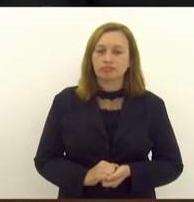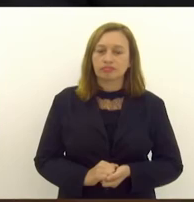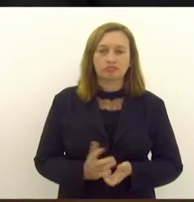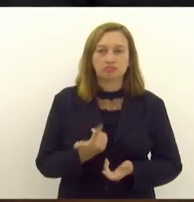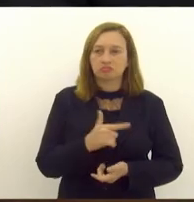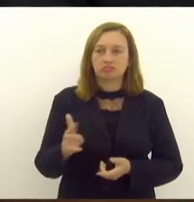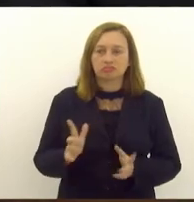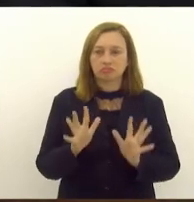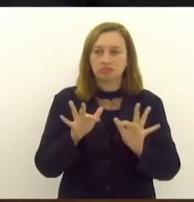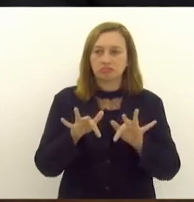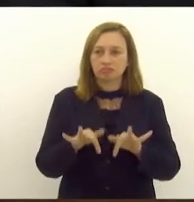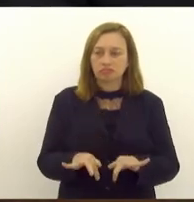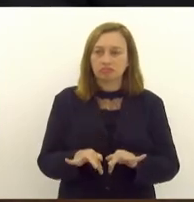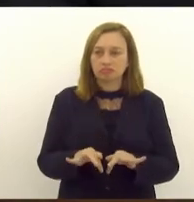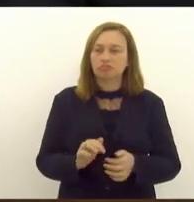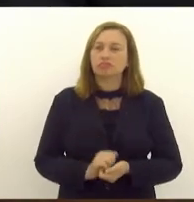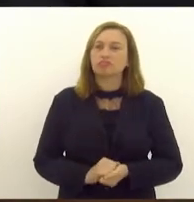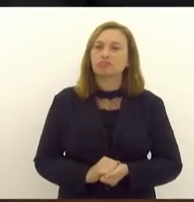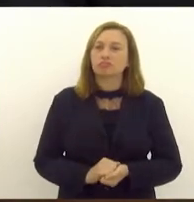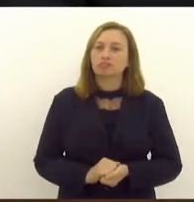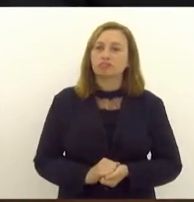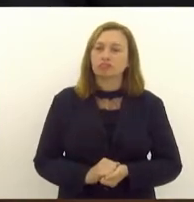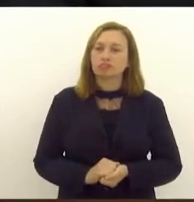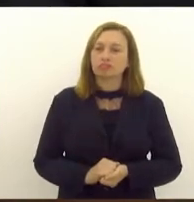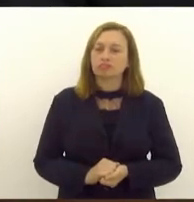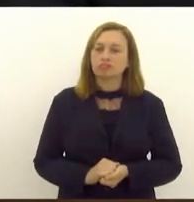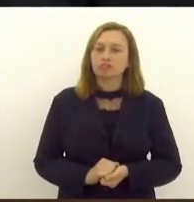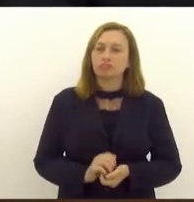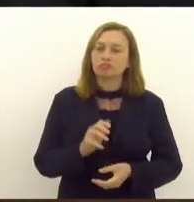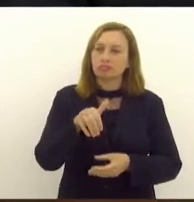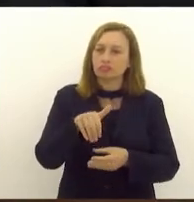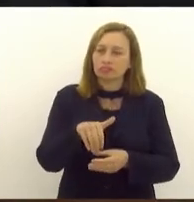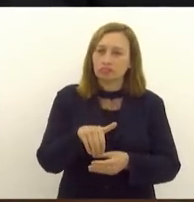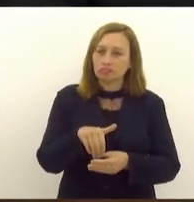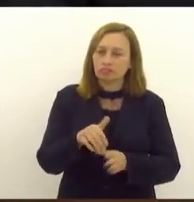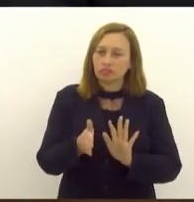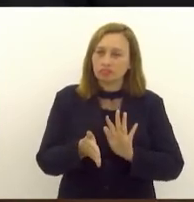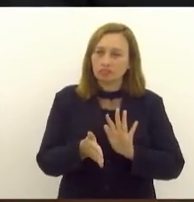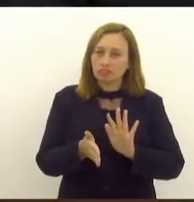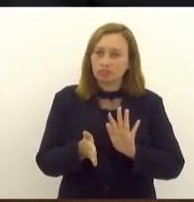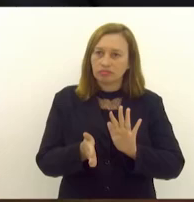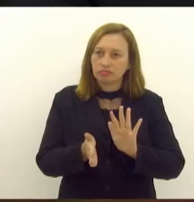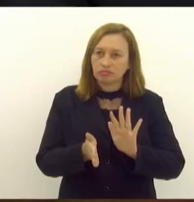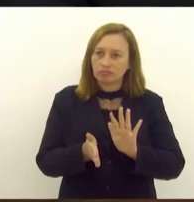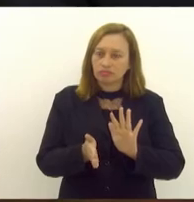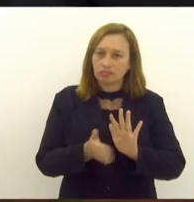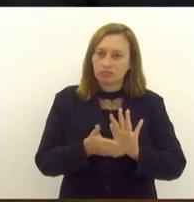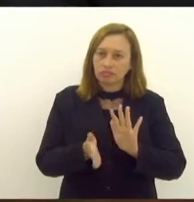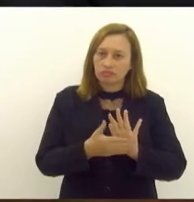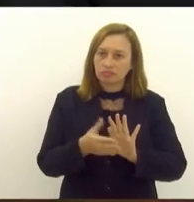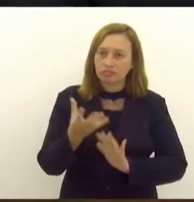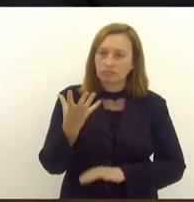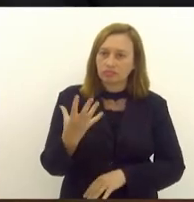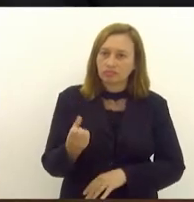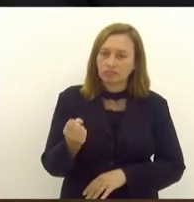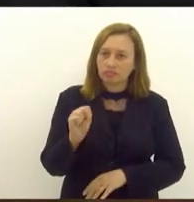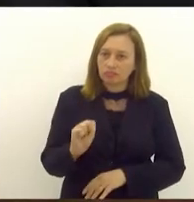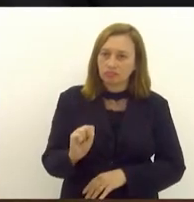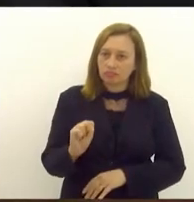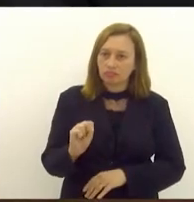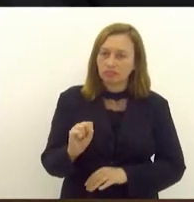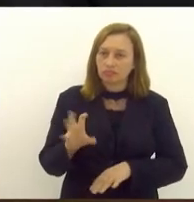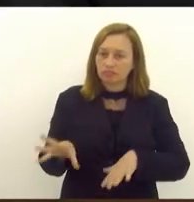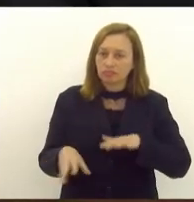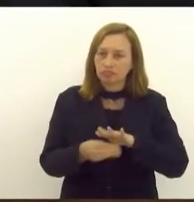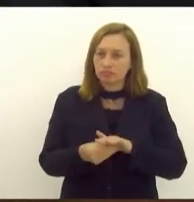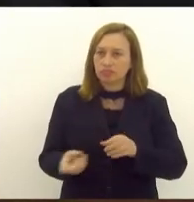não havendo com Queira discutir encerrado discussão apresente proposta receber 8